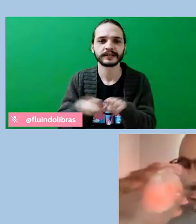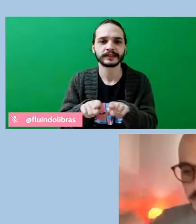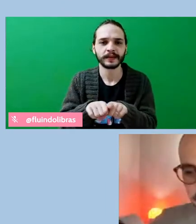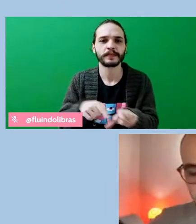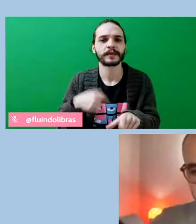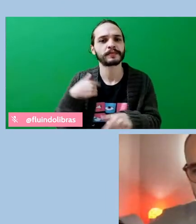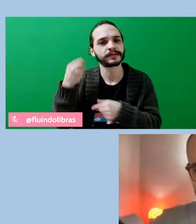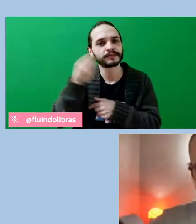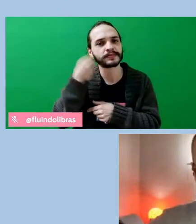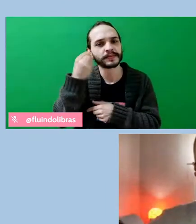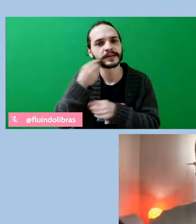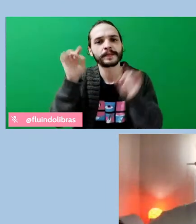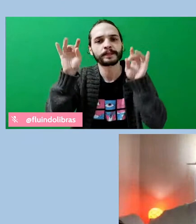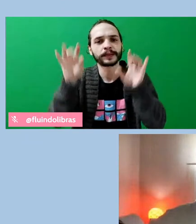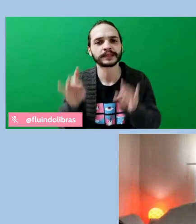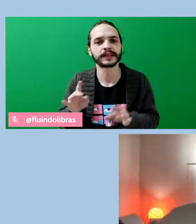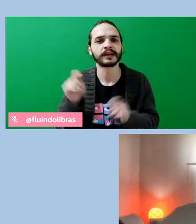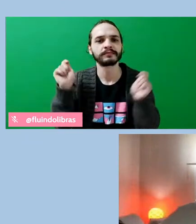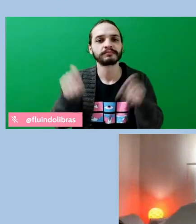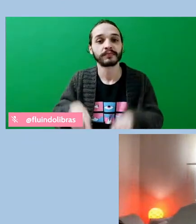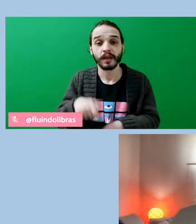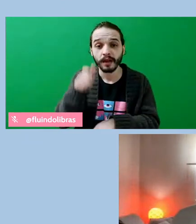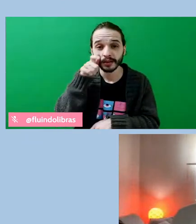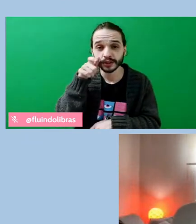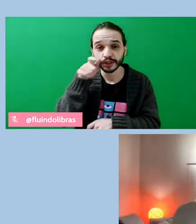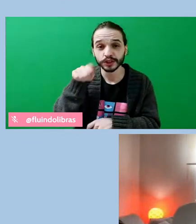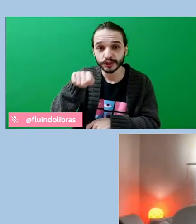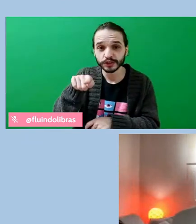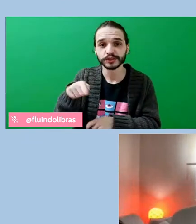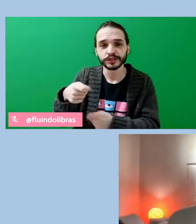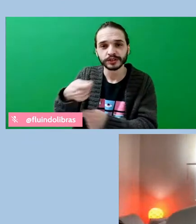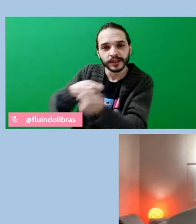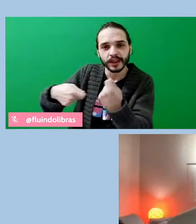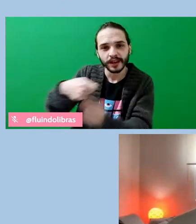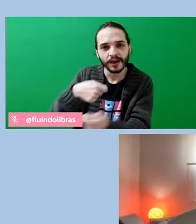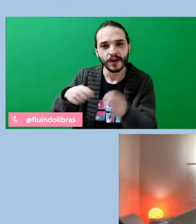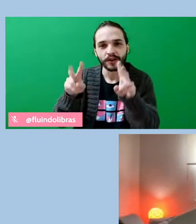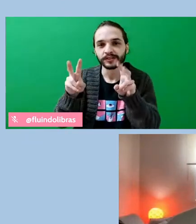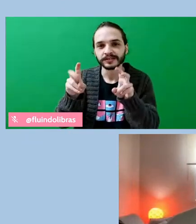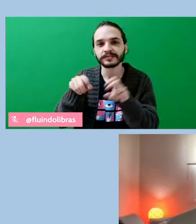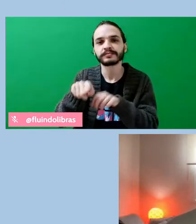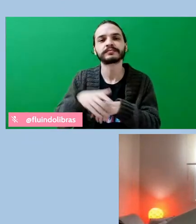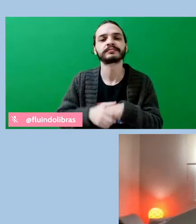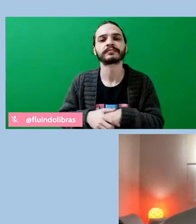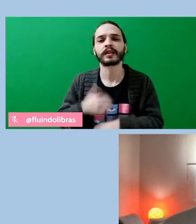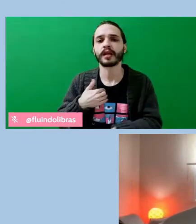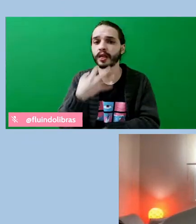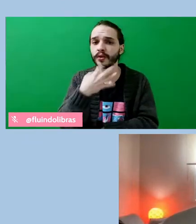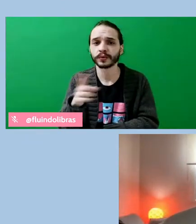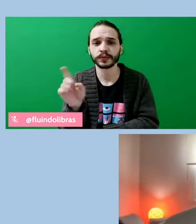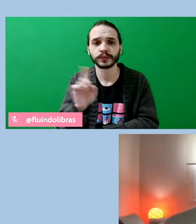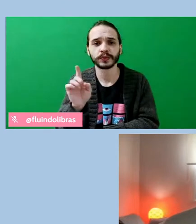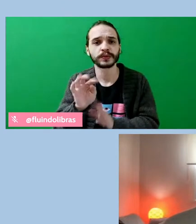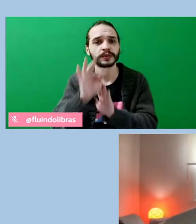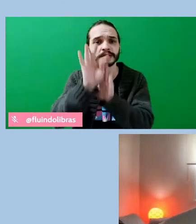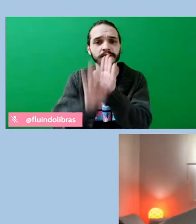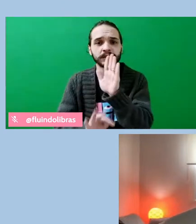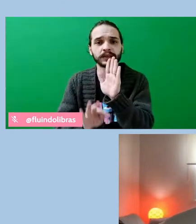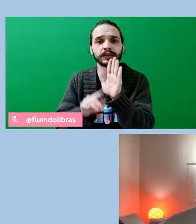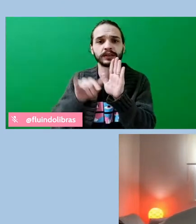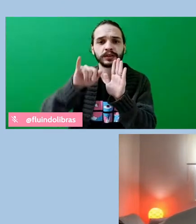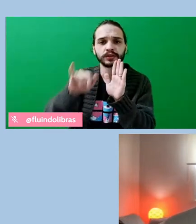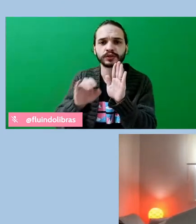muito especial poder assistir os negociantes. E eu, por exemplo, não conhecia o texto, né, do Joel